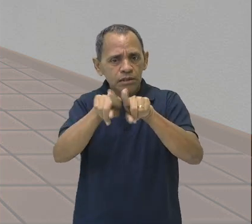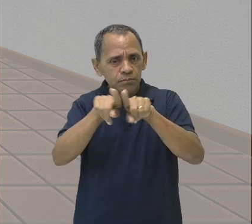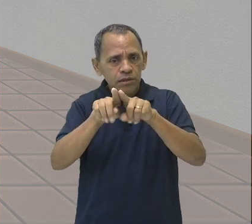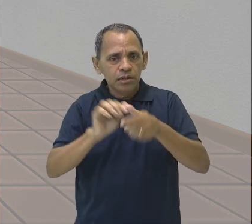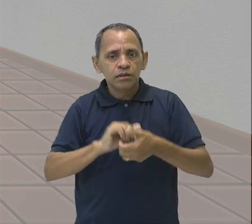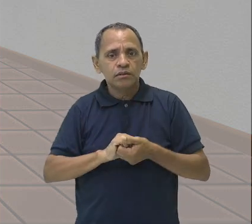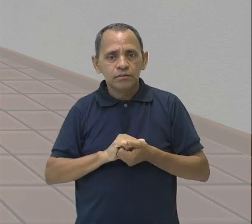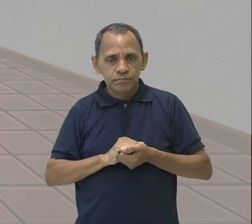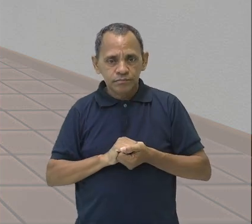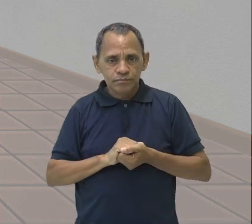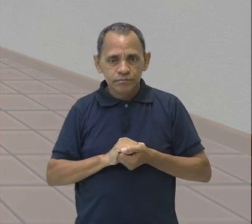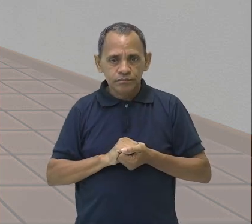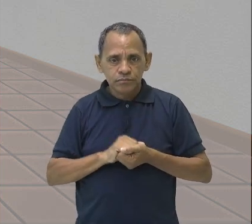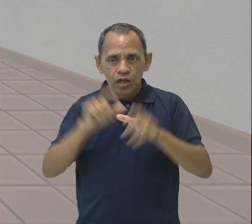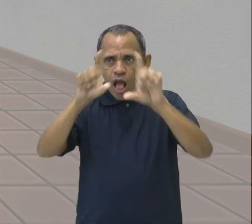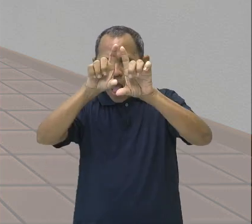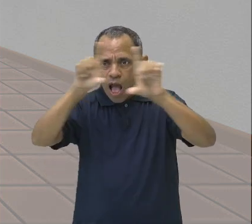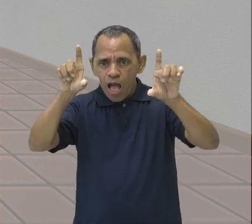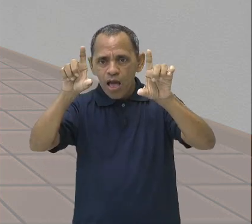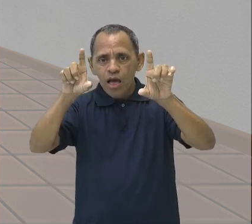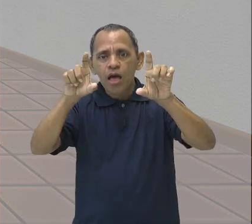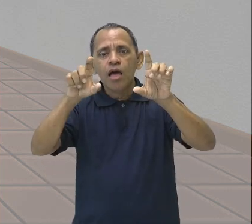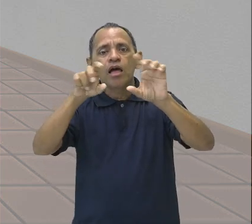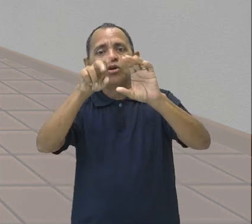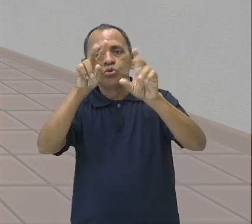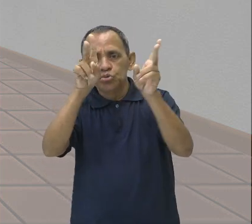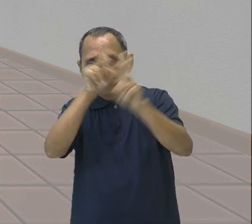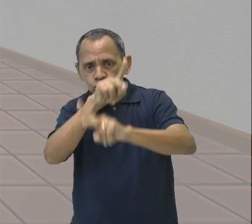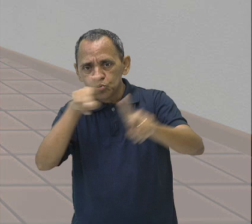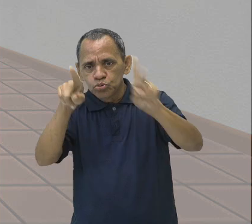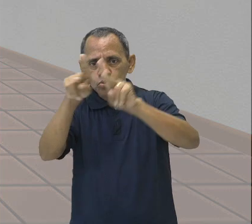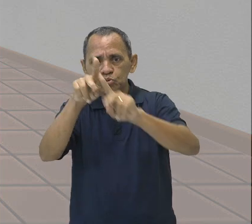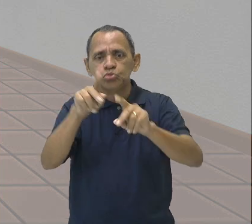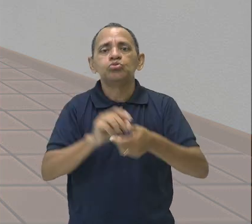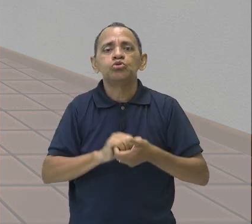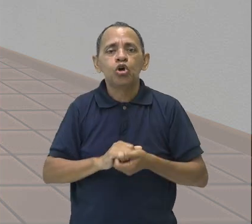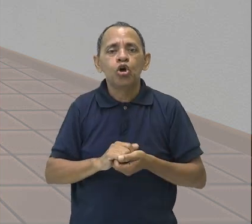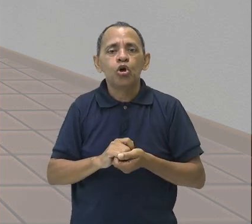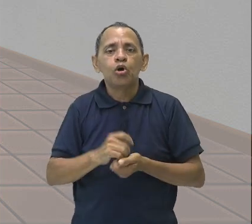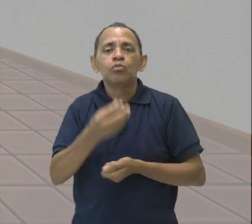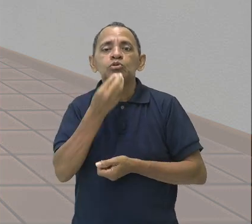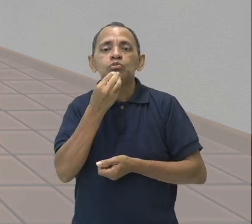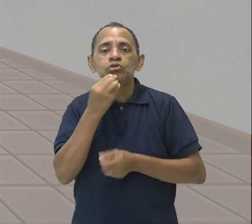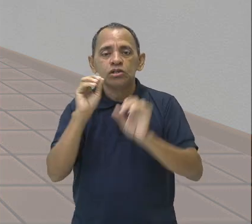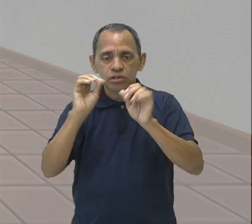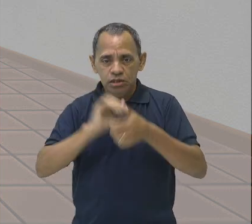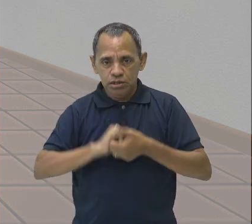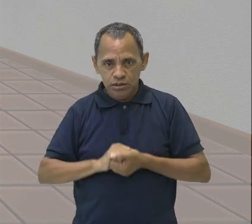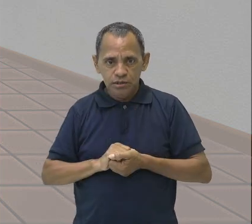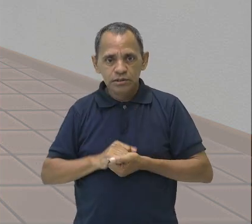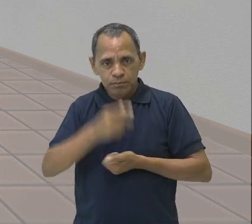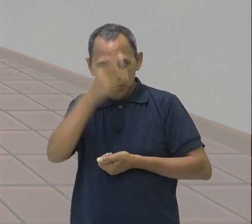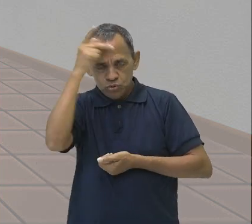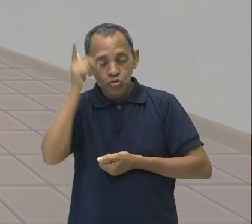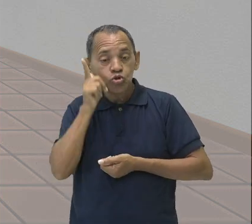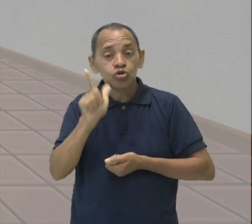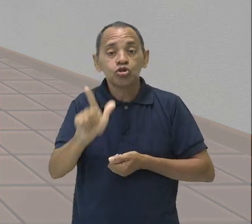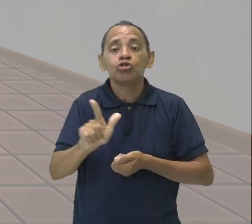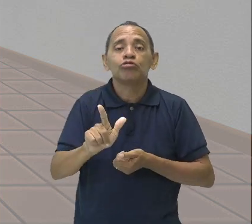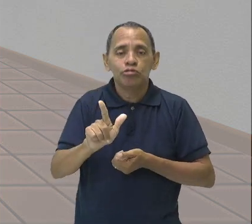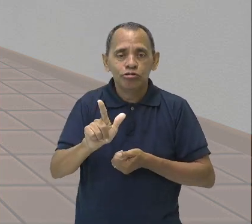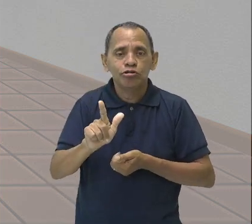são possibilidades de as pessoas conseguirem aí a sua renda a partir de trabalho próprio. Né? Essa que é a ideia